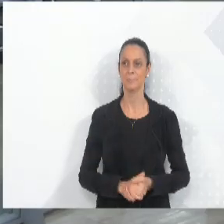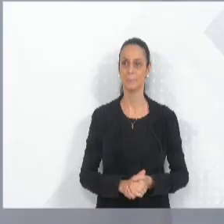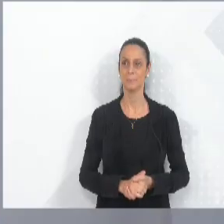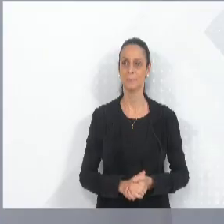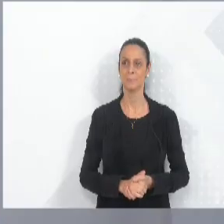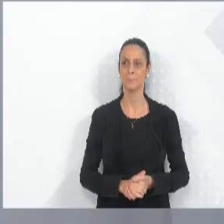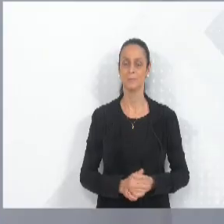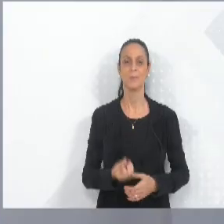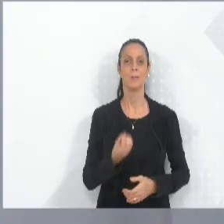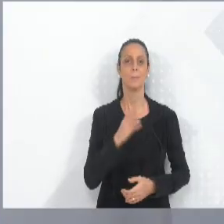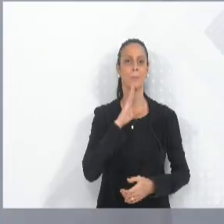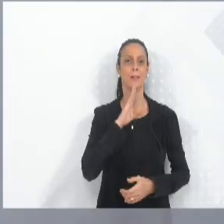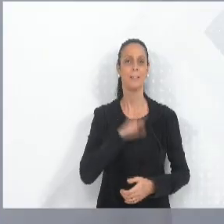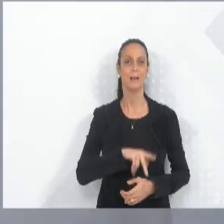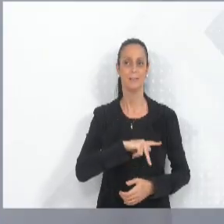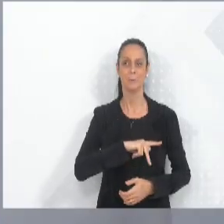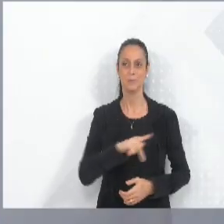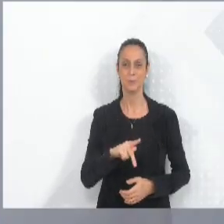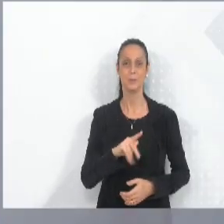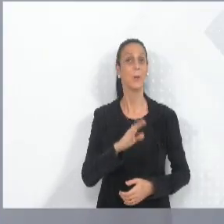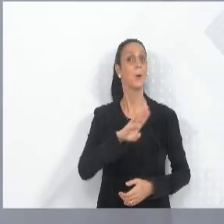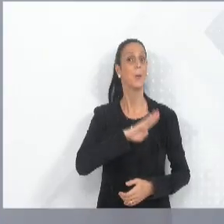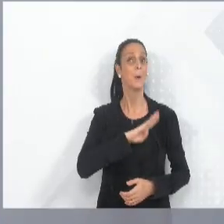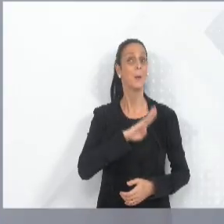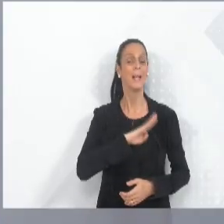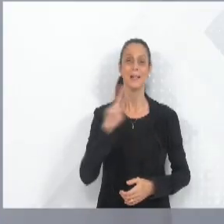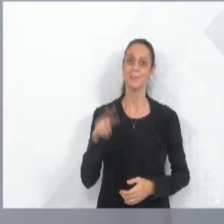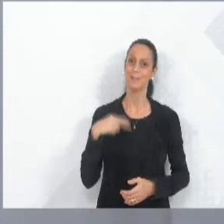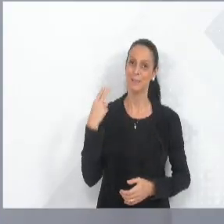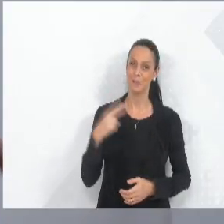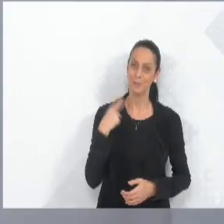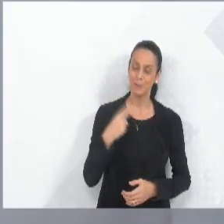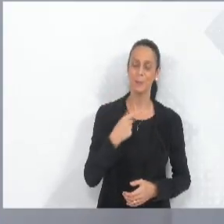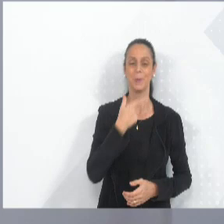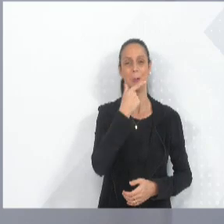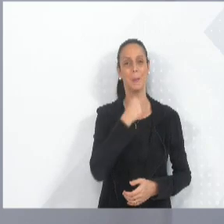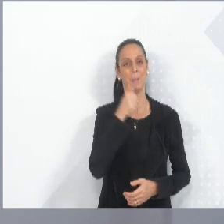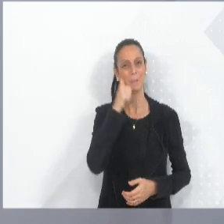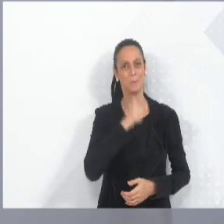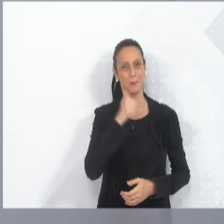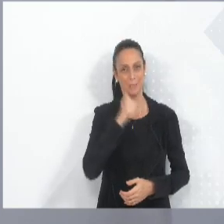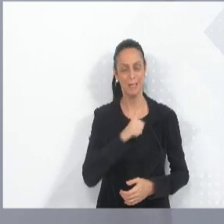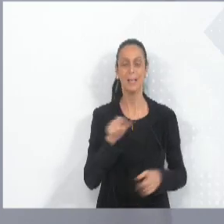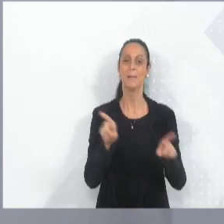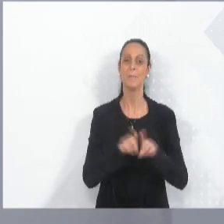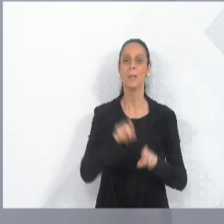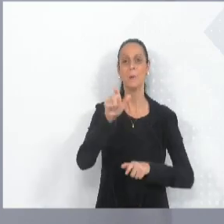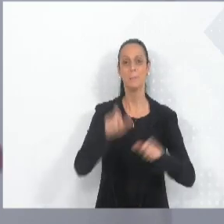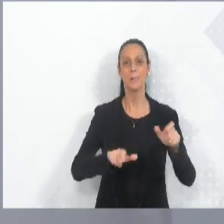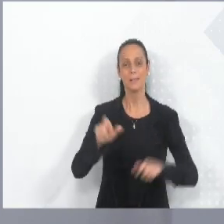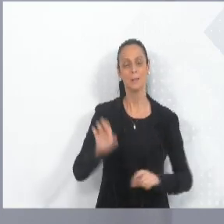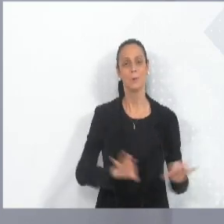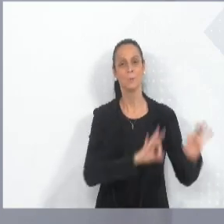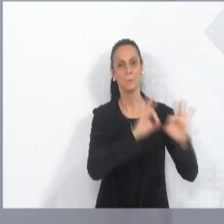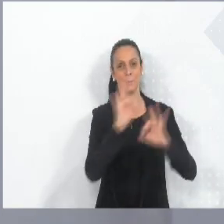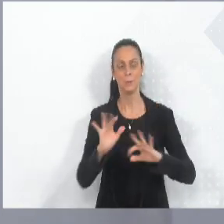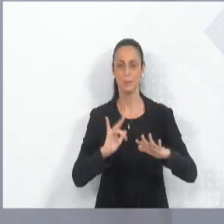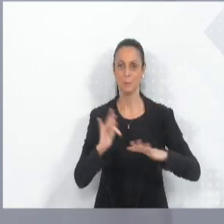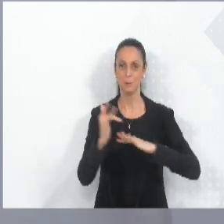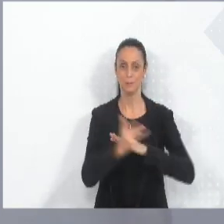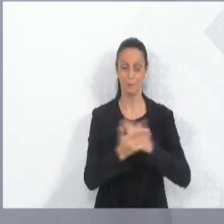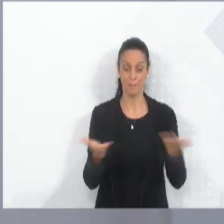Boa tarde Presidente colegas vereadores vereadoras a comunidade que nos acompanha através da das redes sociais Quero